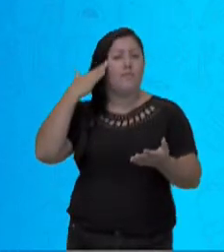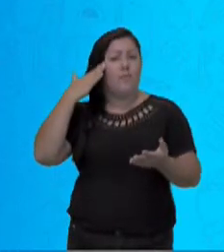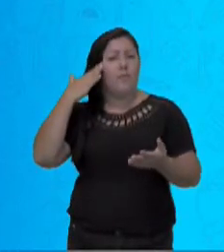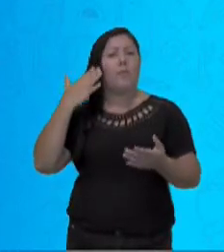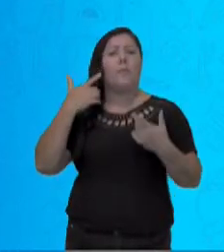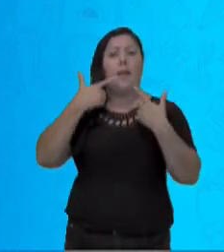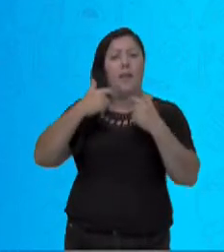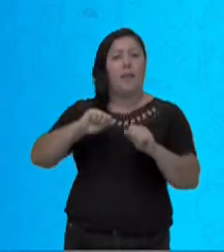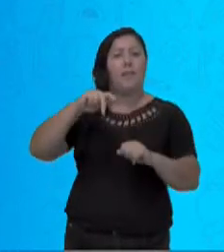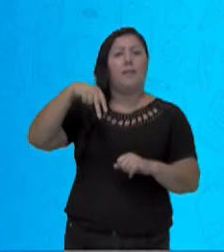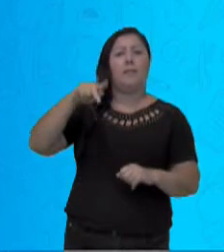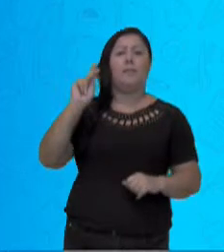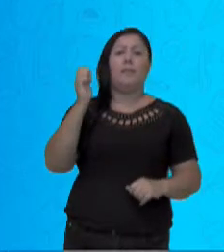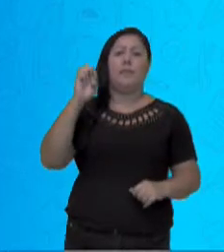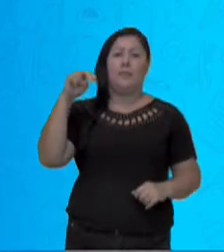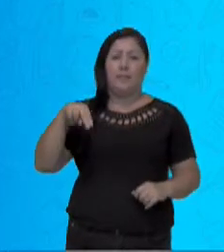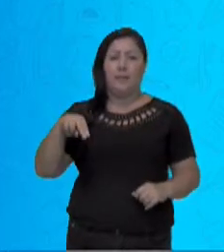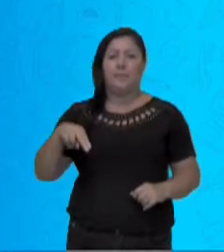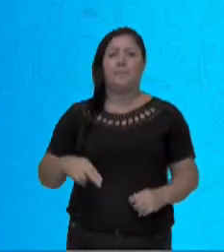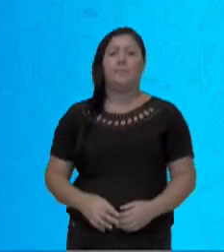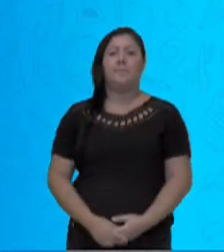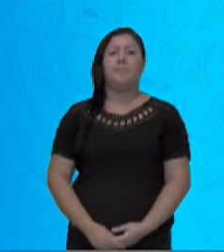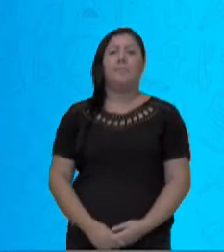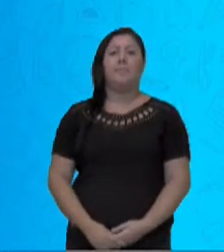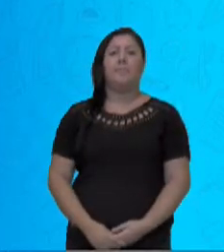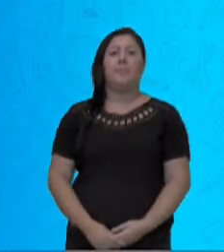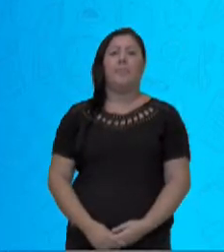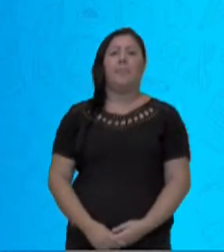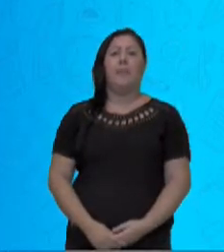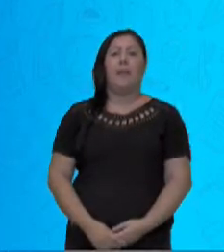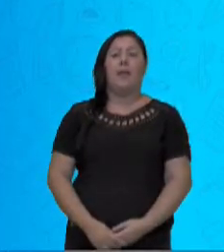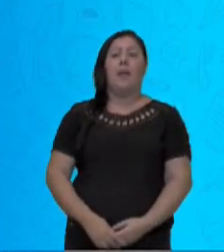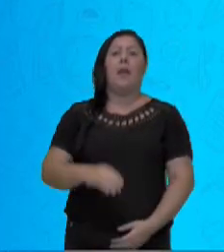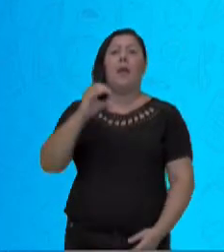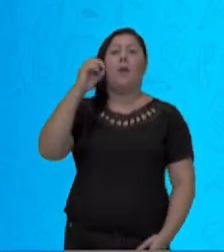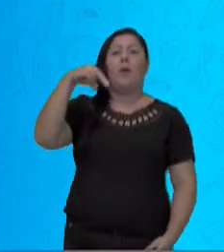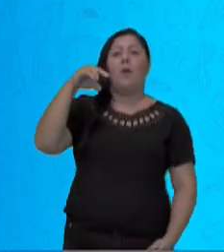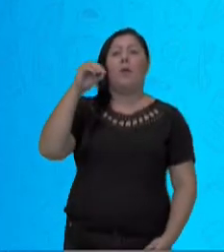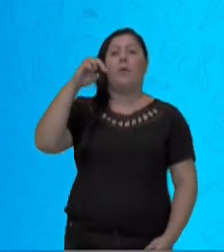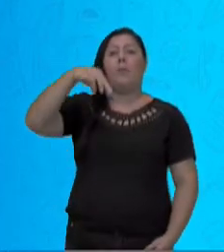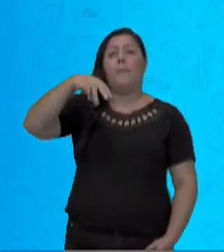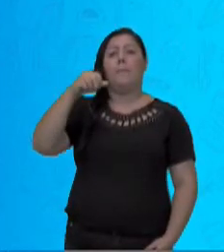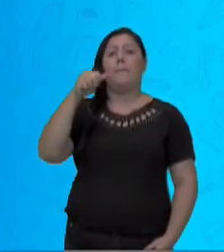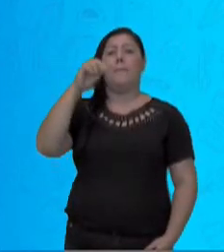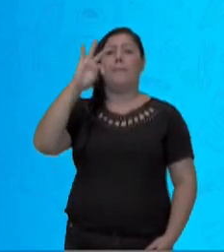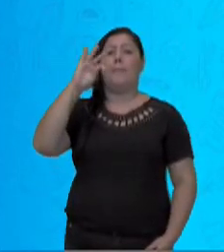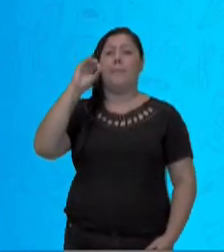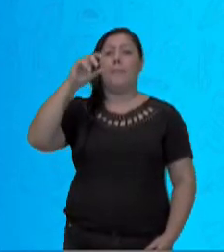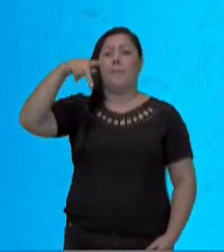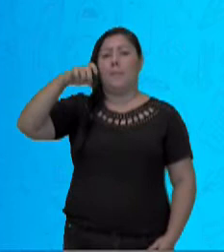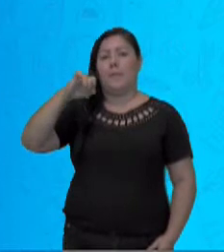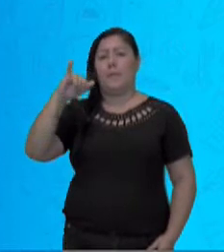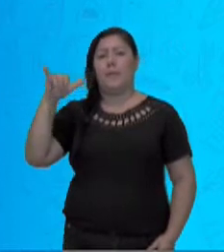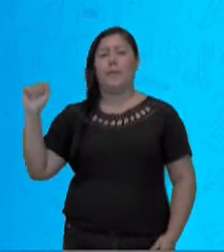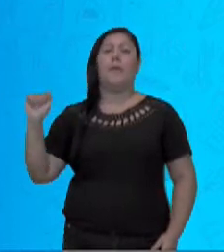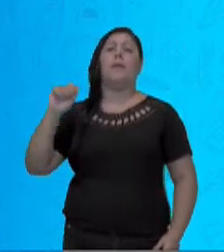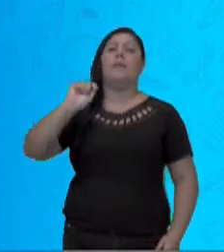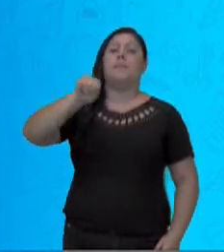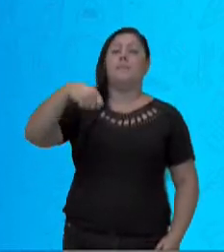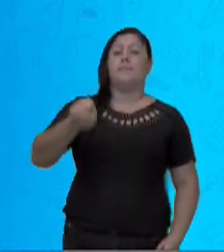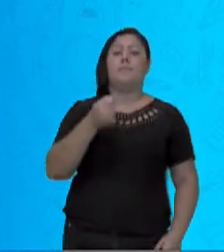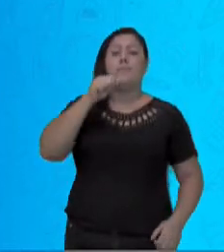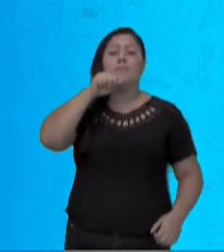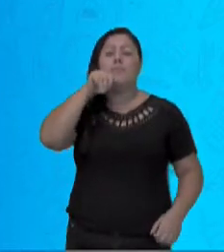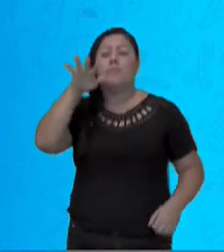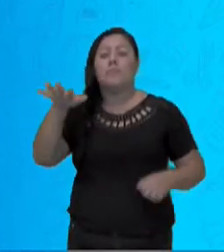do Inhém. Onomatopeia. Nesse texto, a gente vai